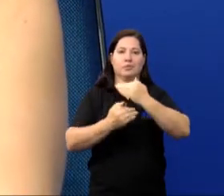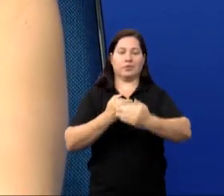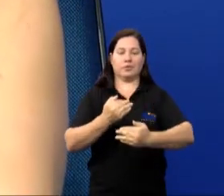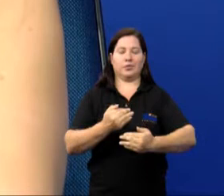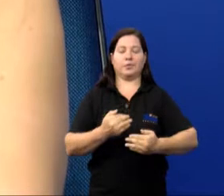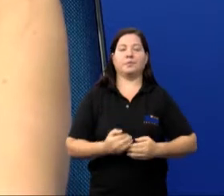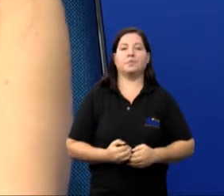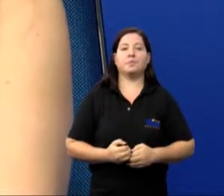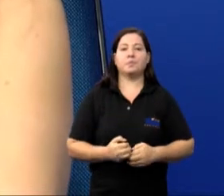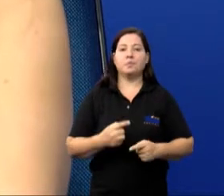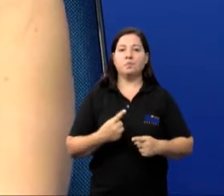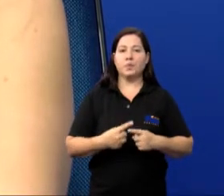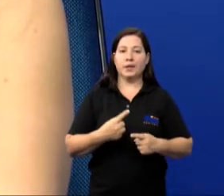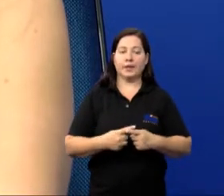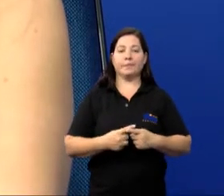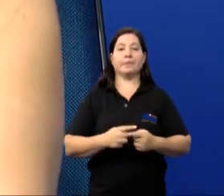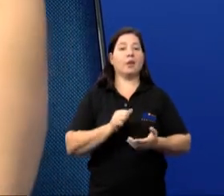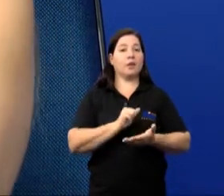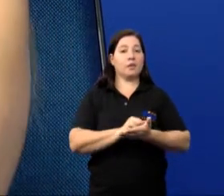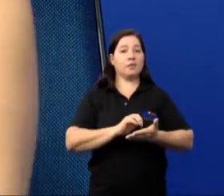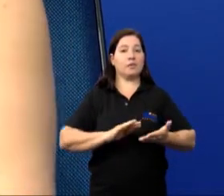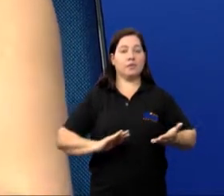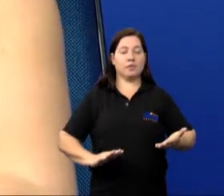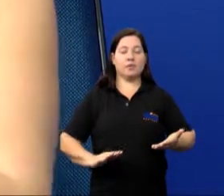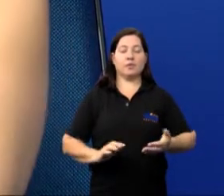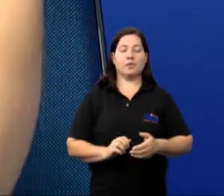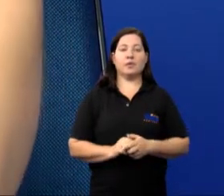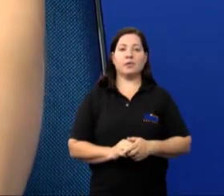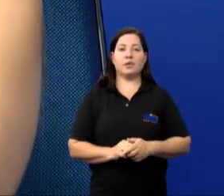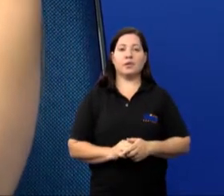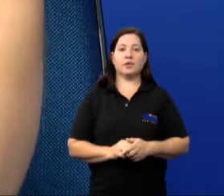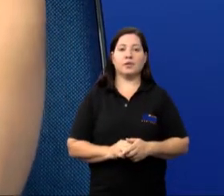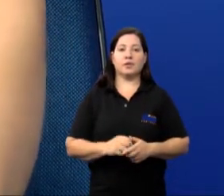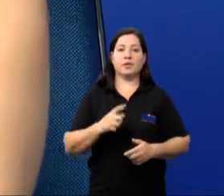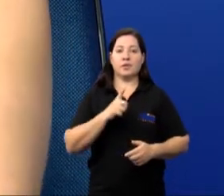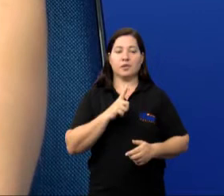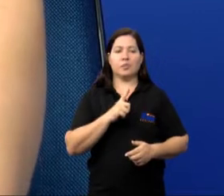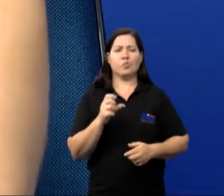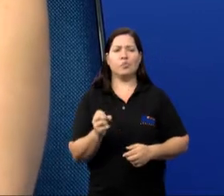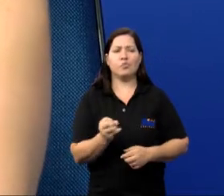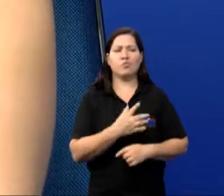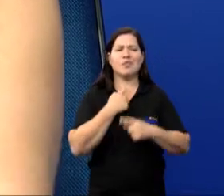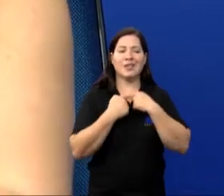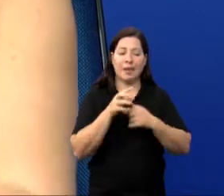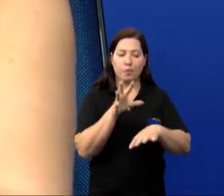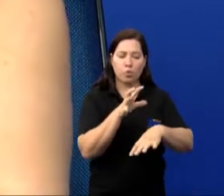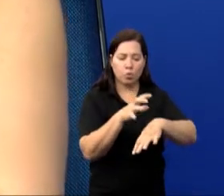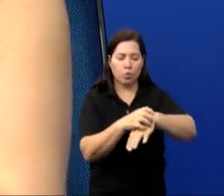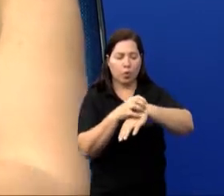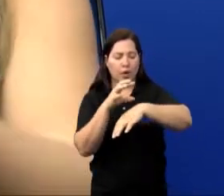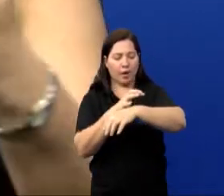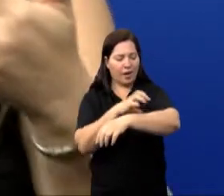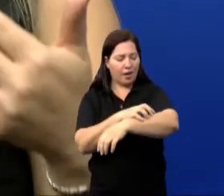por exemplo, quando a atividade guia, quando ele está criou uma nova necessidade, que é a necessidade de tocar o objeto, de